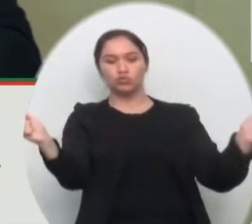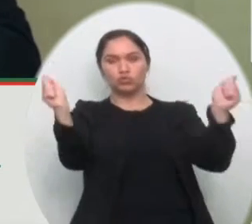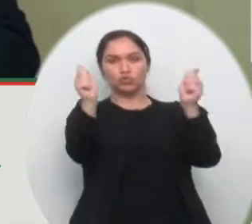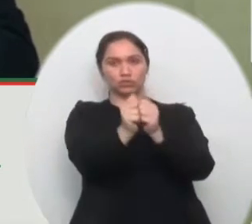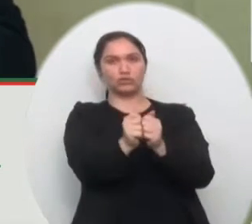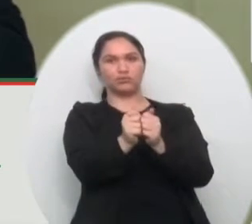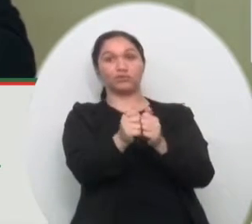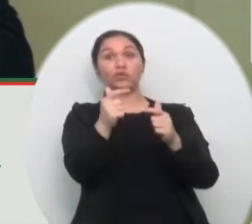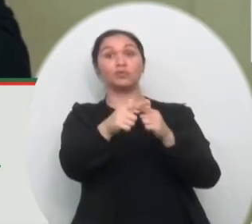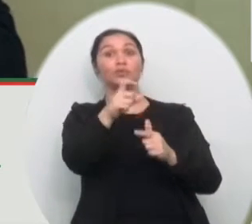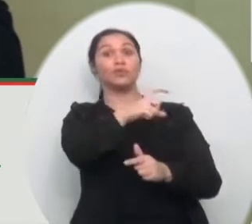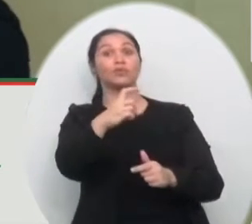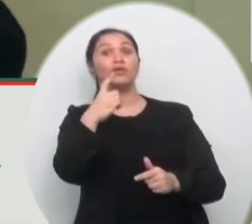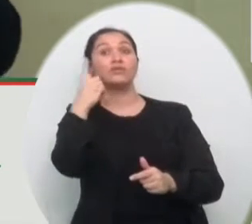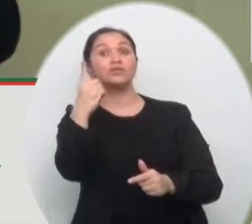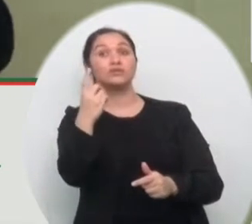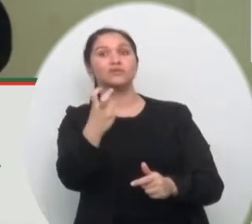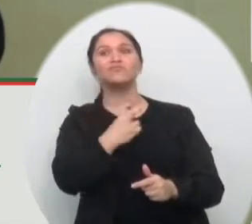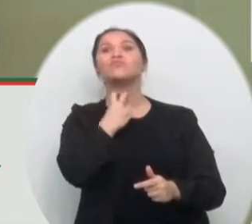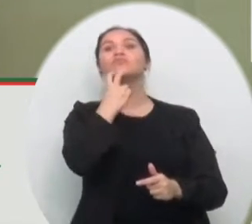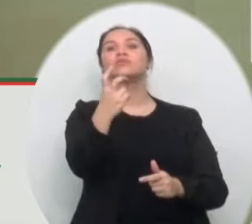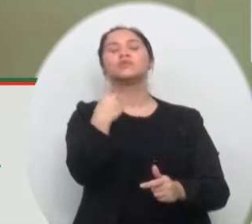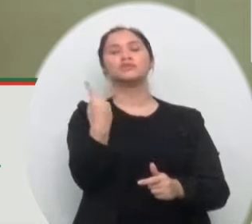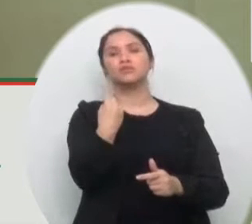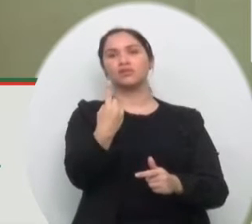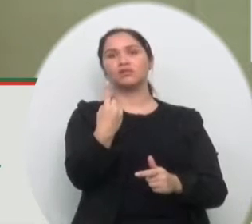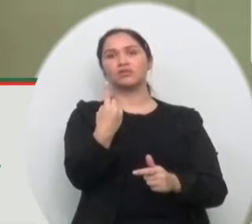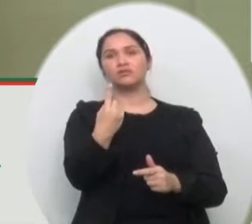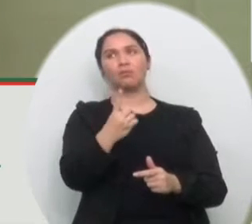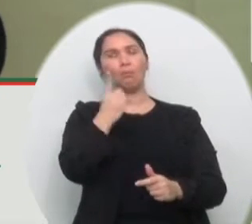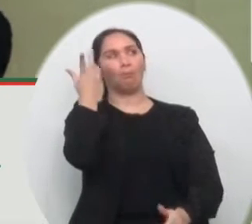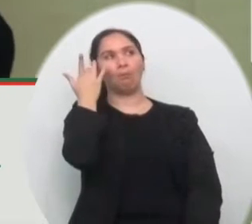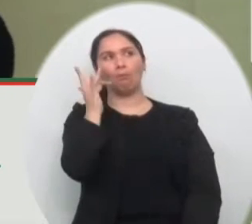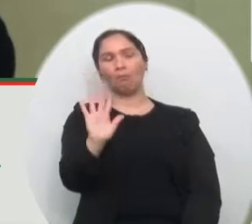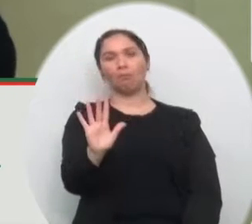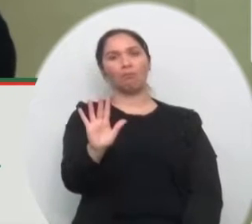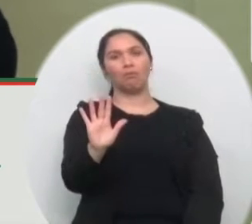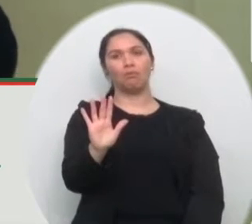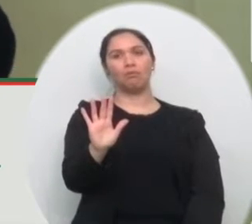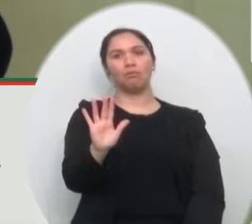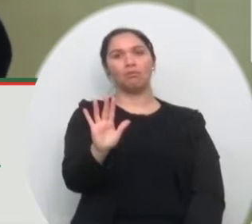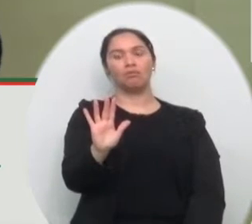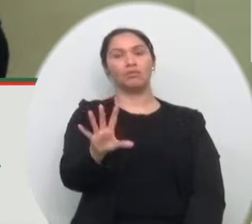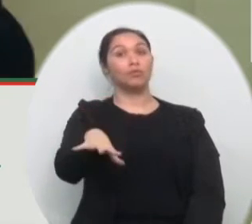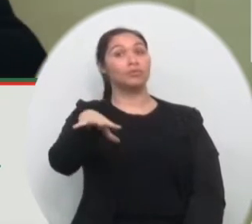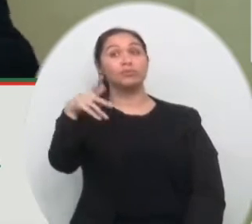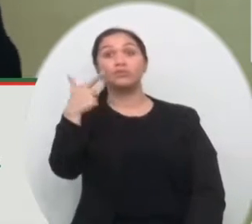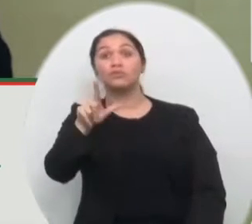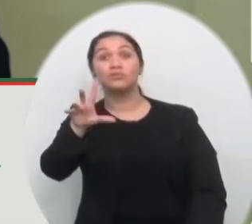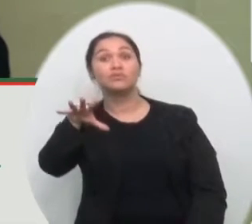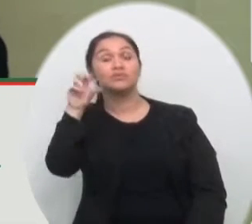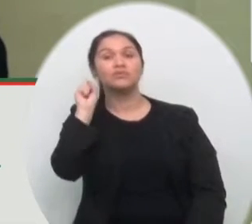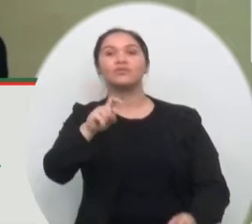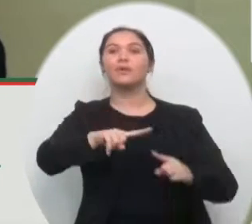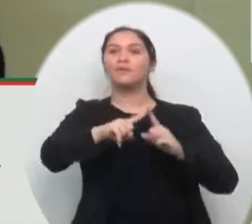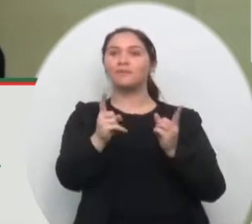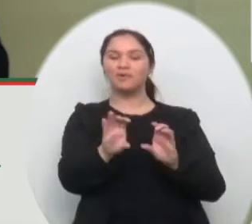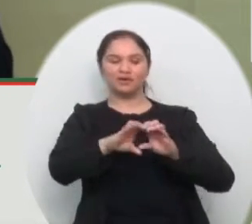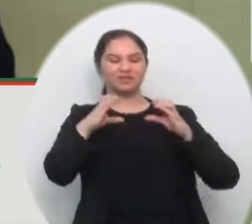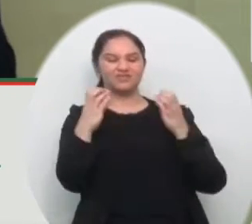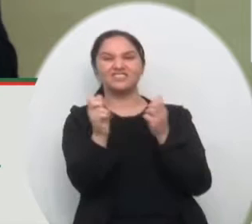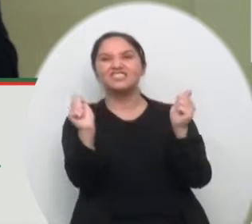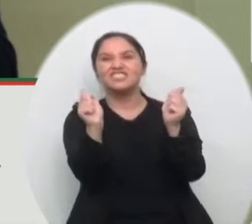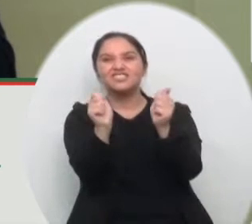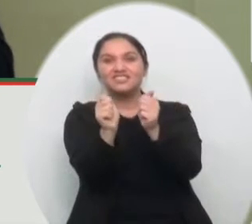Deus fala que nem Deus ouvirá. Mas quando a comunidade se organiza, mostra que está organizado e mostra a